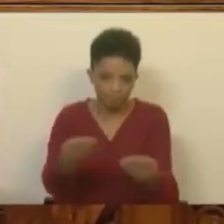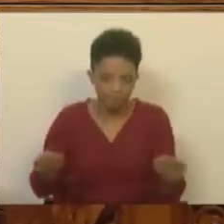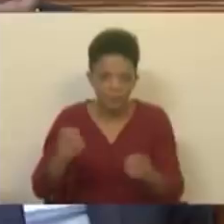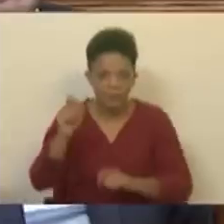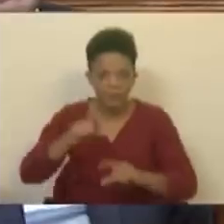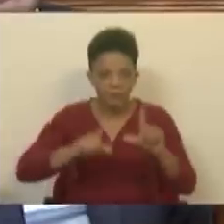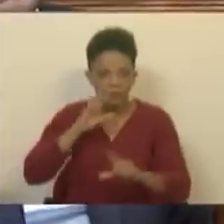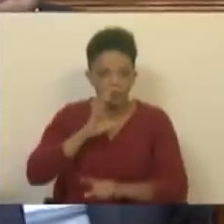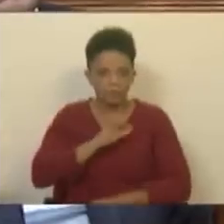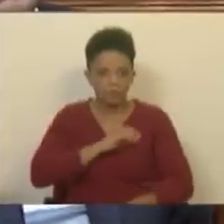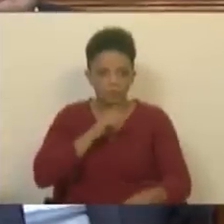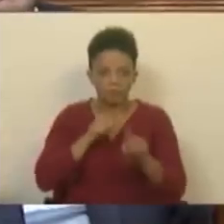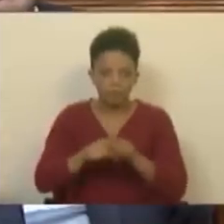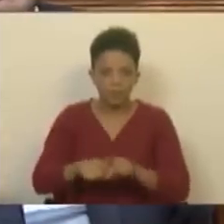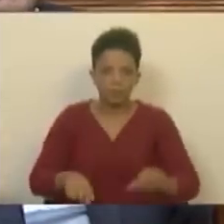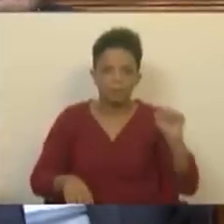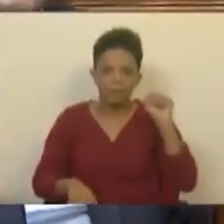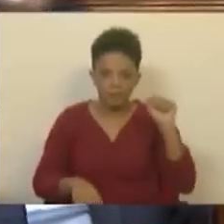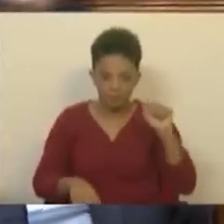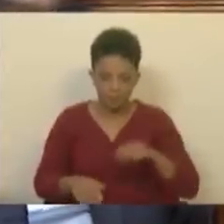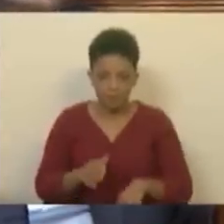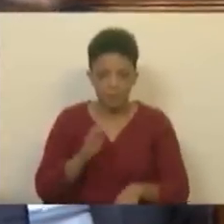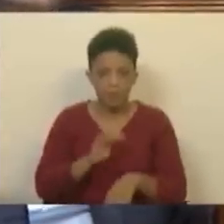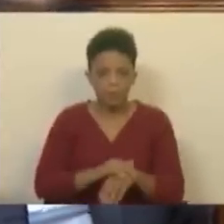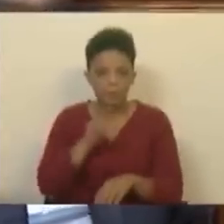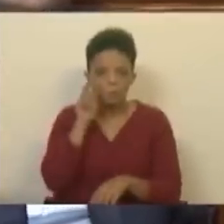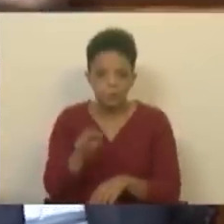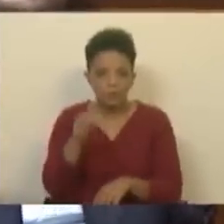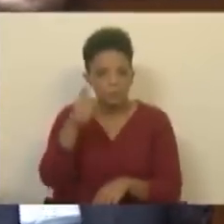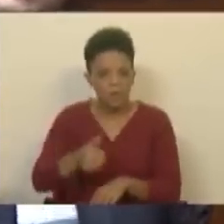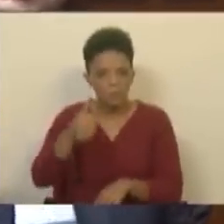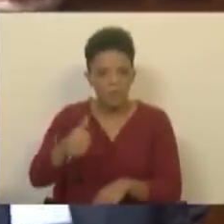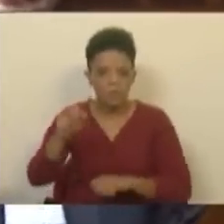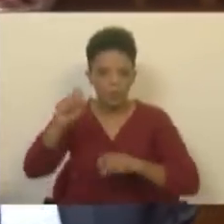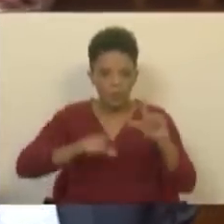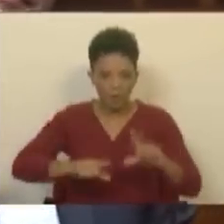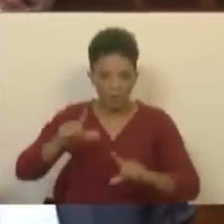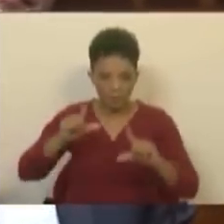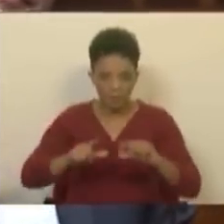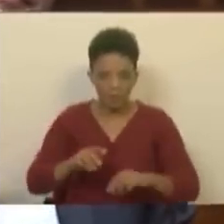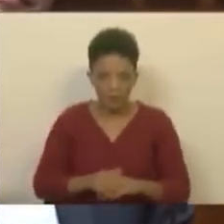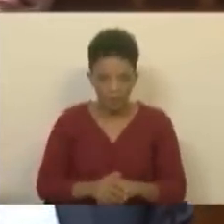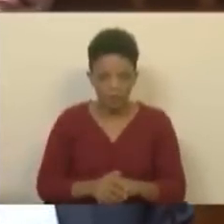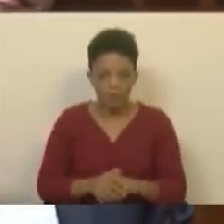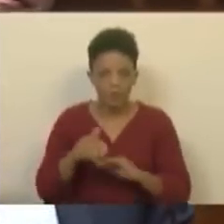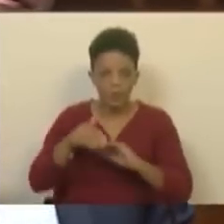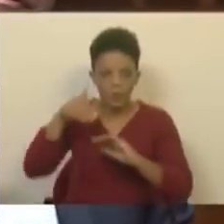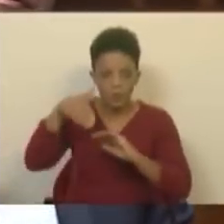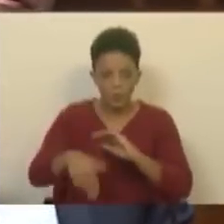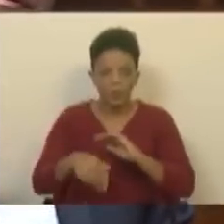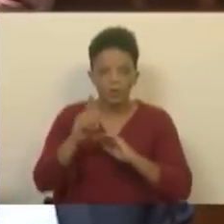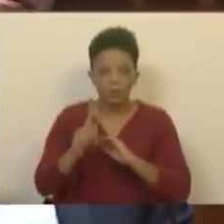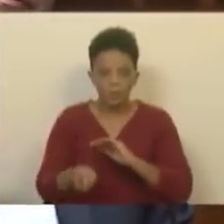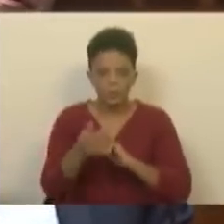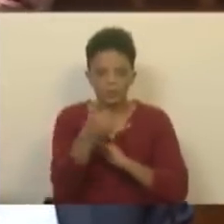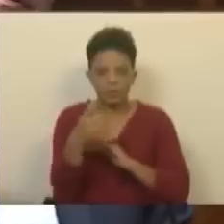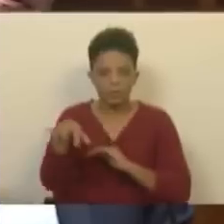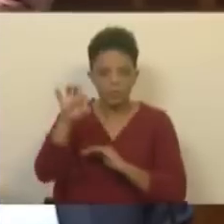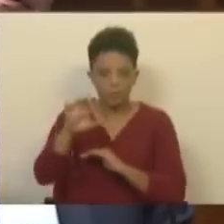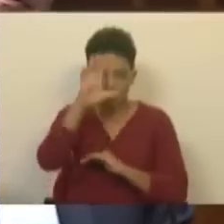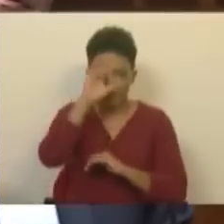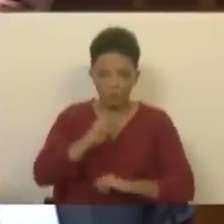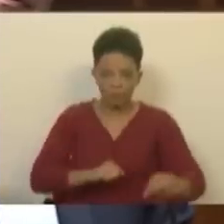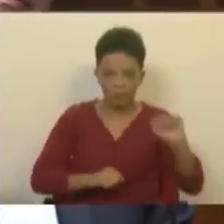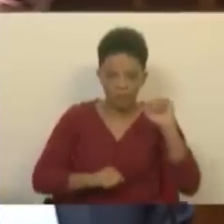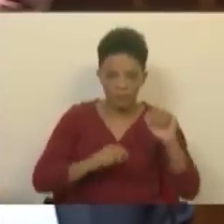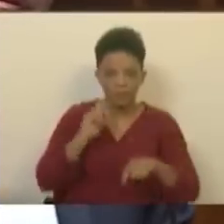o gráfico ao Senhor Deputado Eurico brilhante dias porque ele não viu bem o gráfico o gráfico a queda começa em 2008 era governo PS